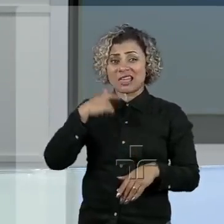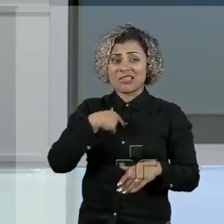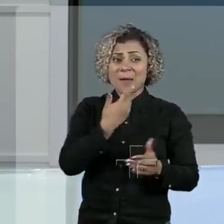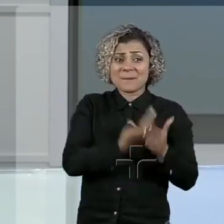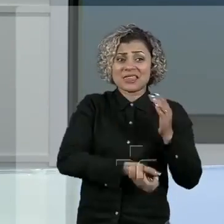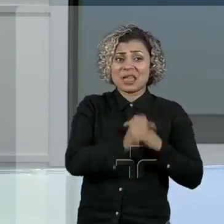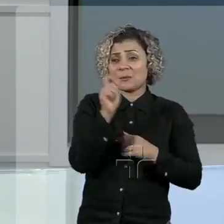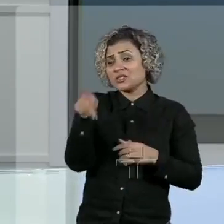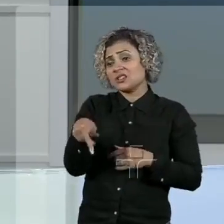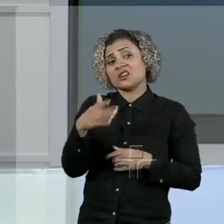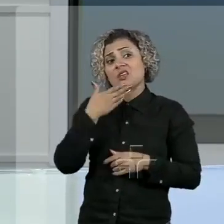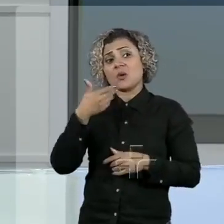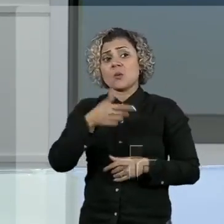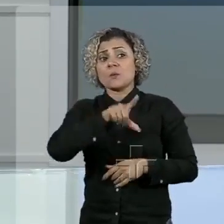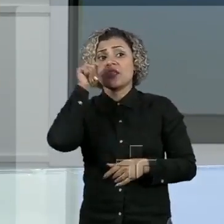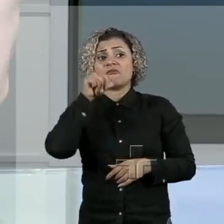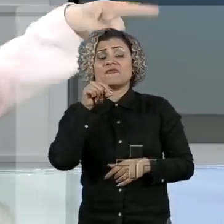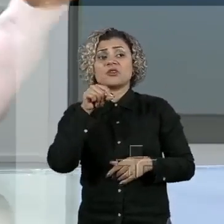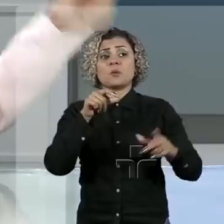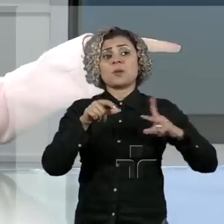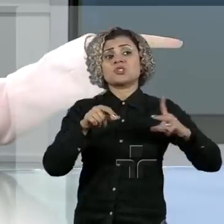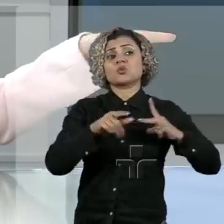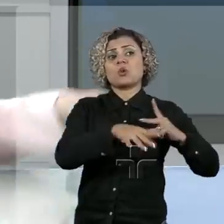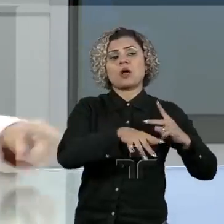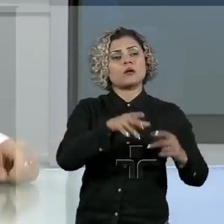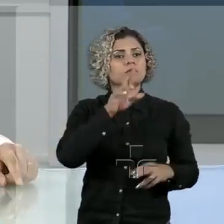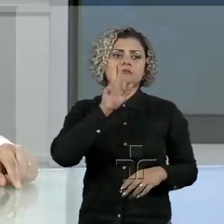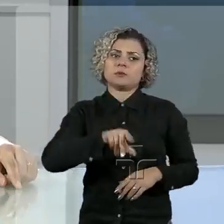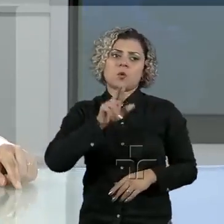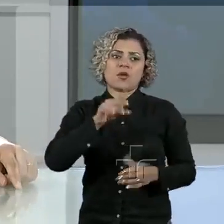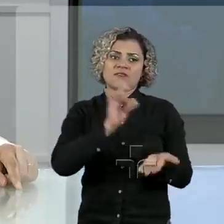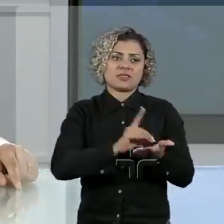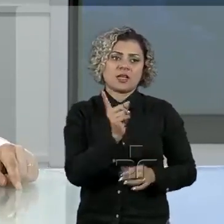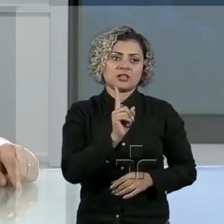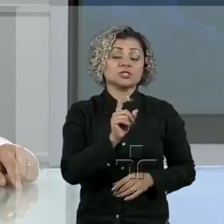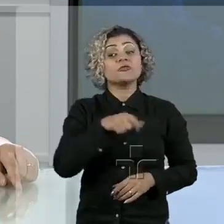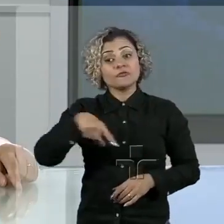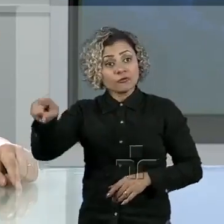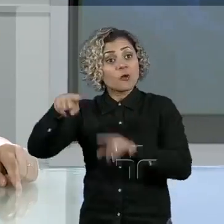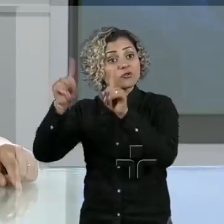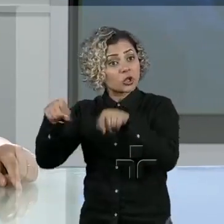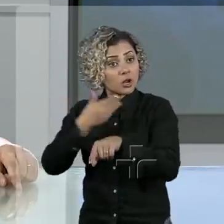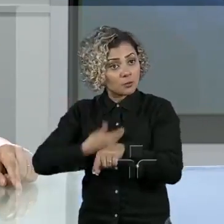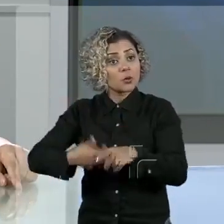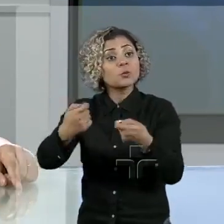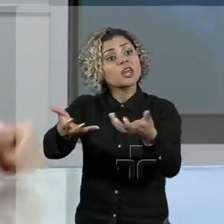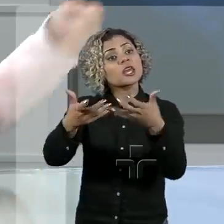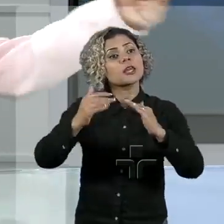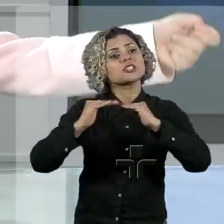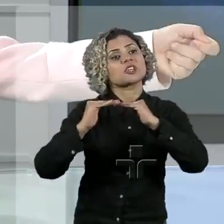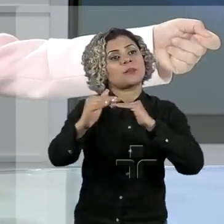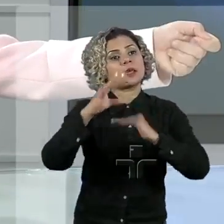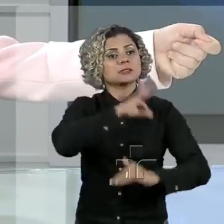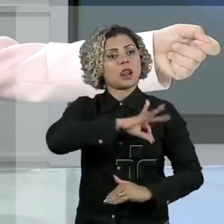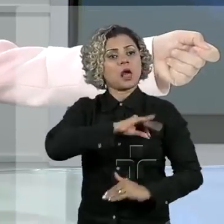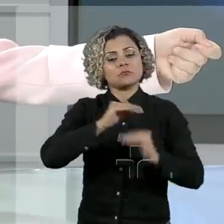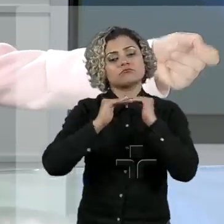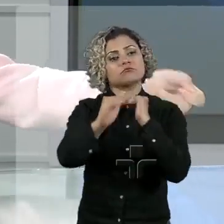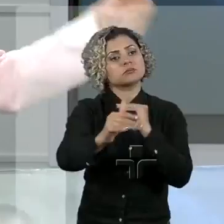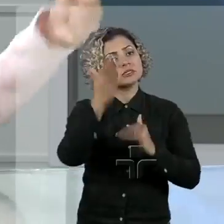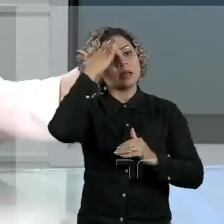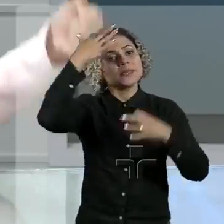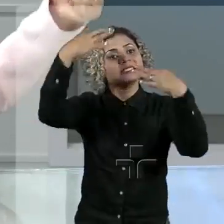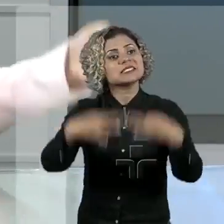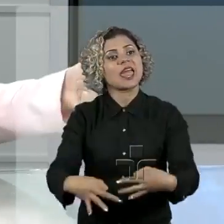minha aposentadoria, eu teria ido para a iniciativa privada. Não é verdade. Foi para a iniciativa pública porque queria estabilidade, certeza do